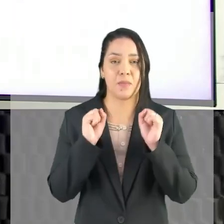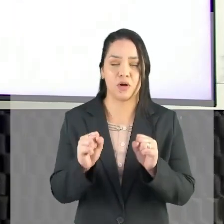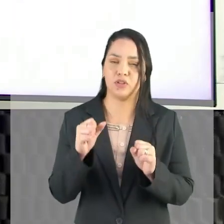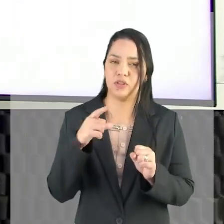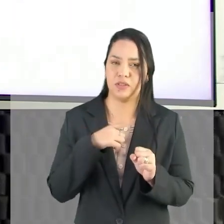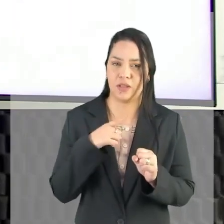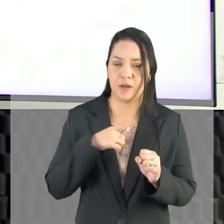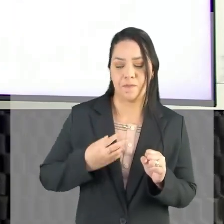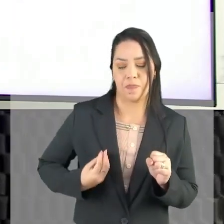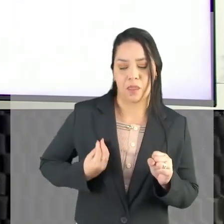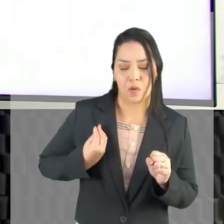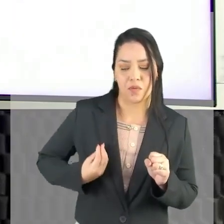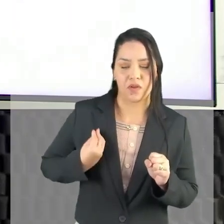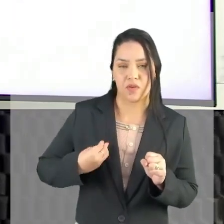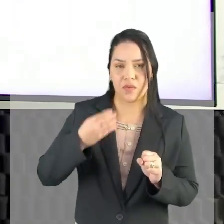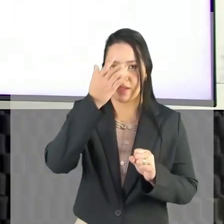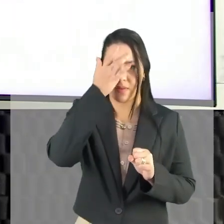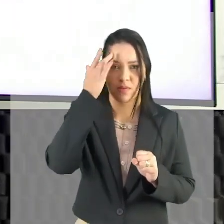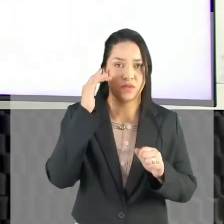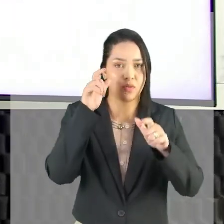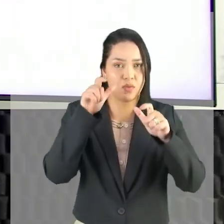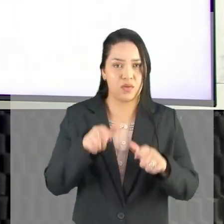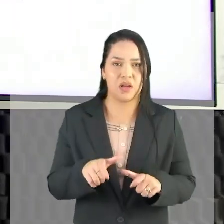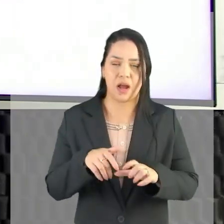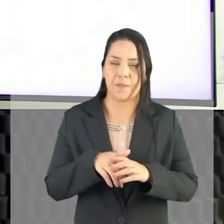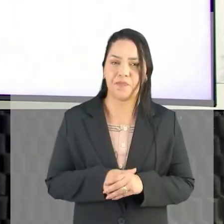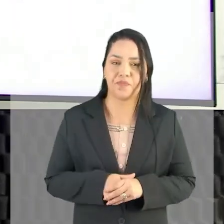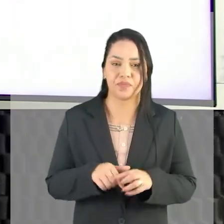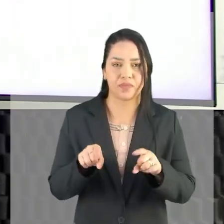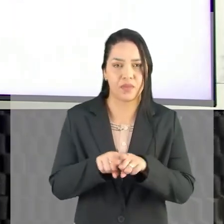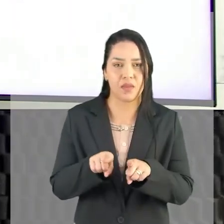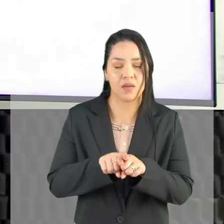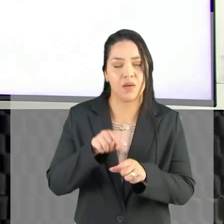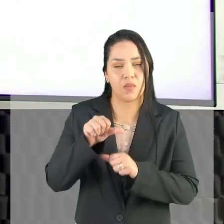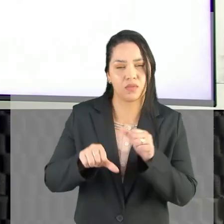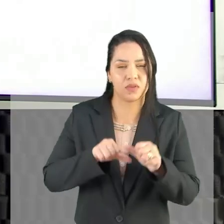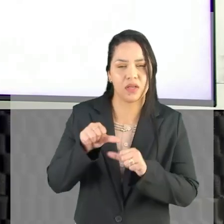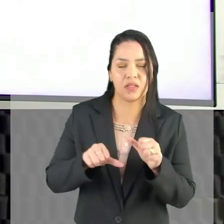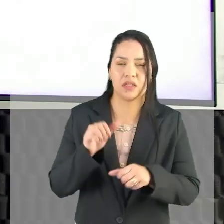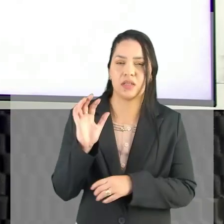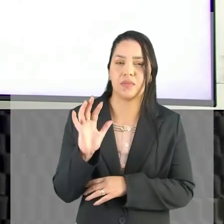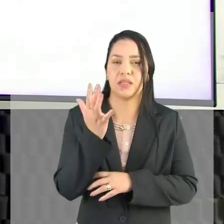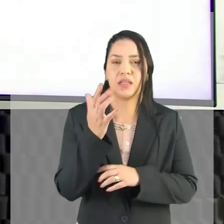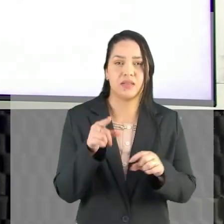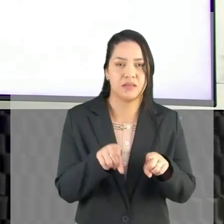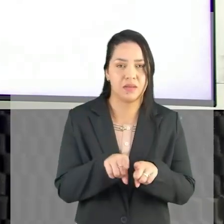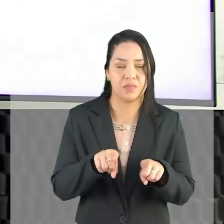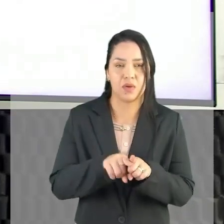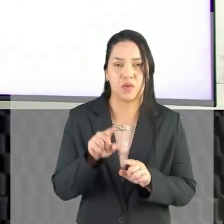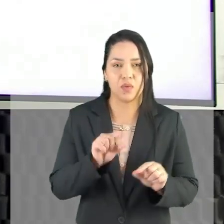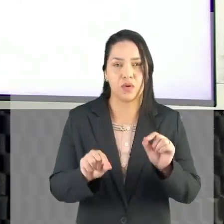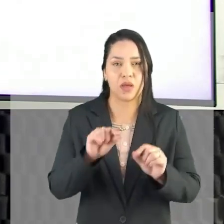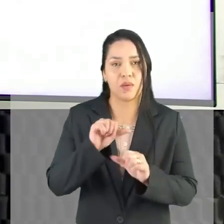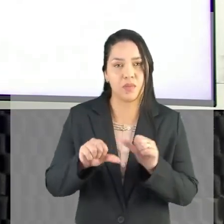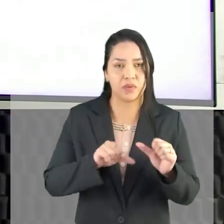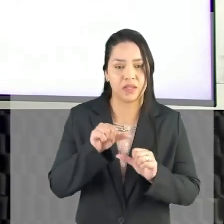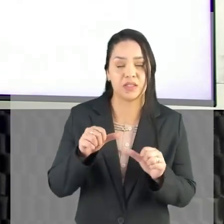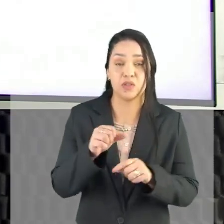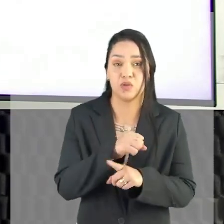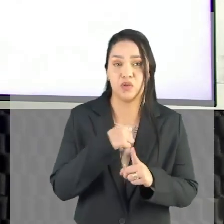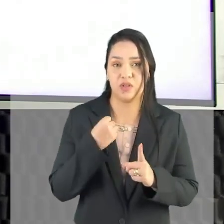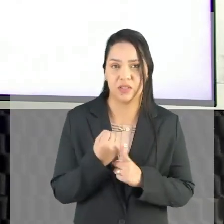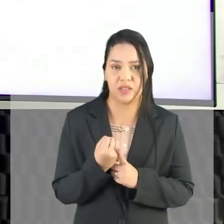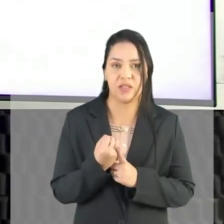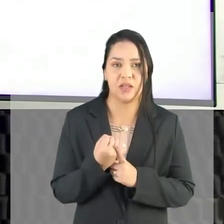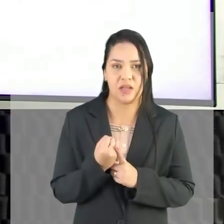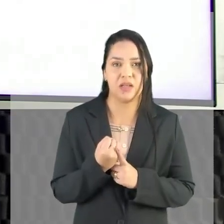para o convívio das pessoas com o lugar. A gente está falando de mudanças ambientais, mas também, sobretudo, mudanças